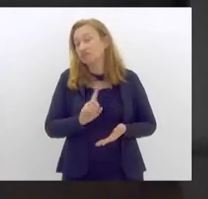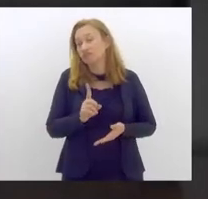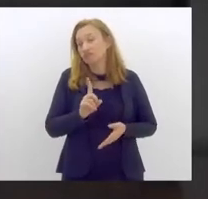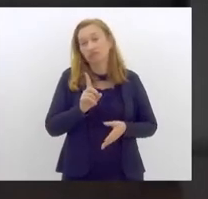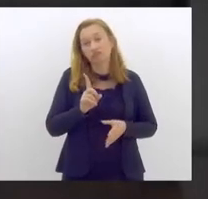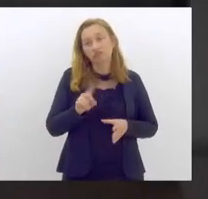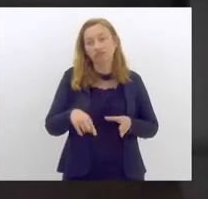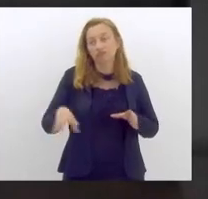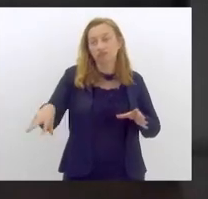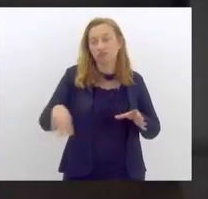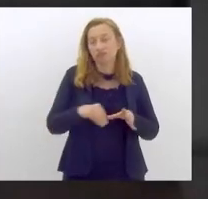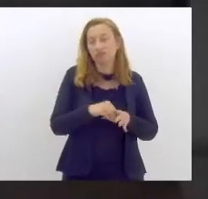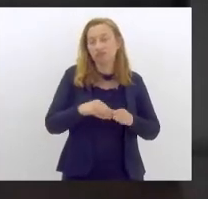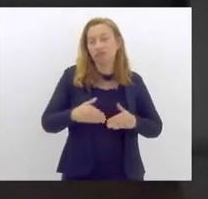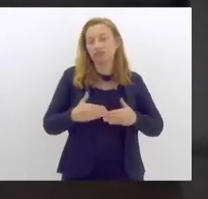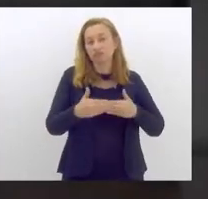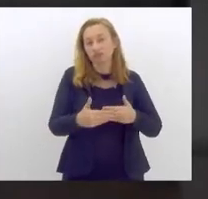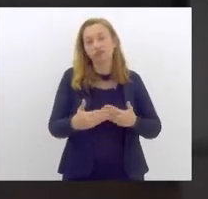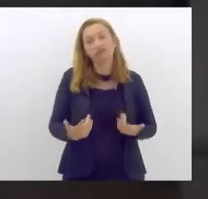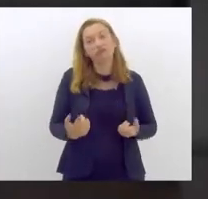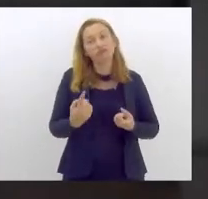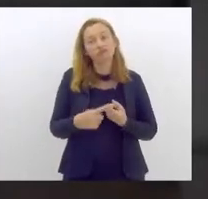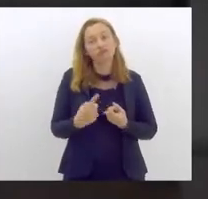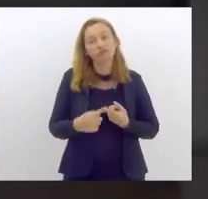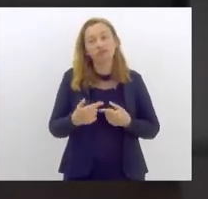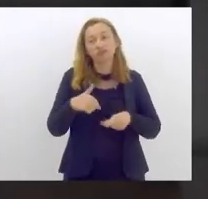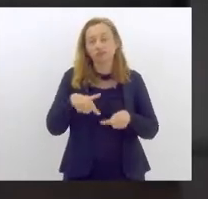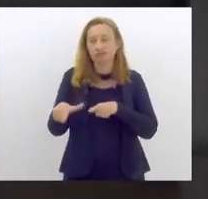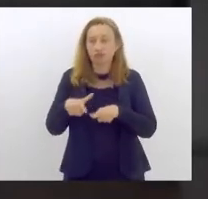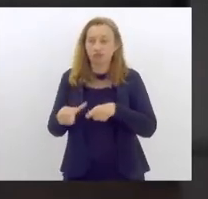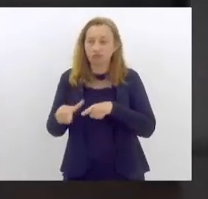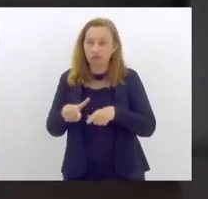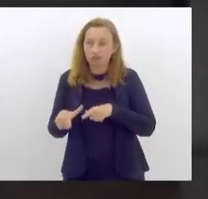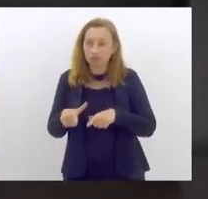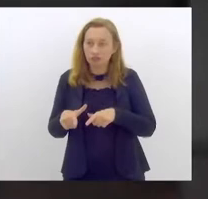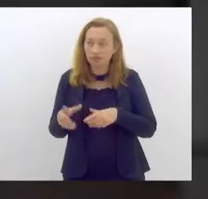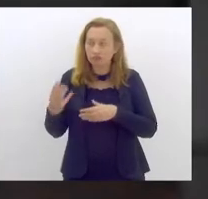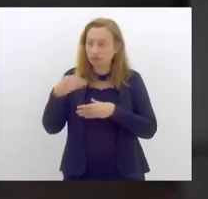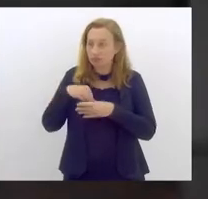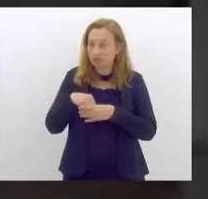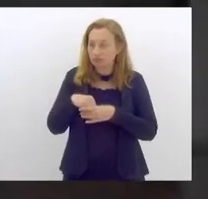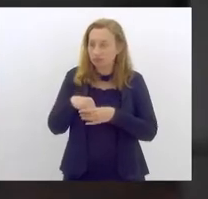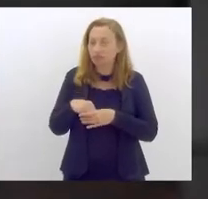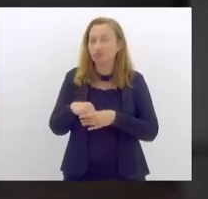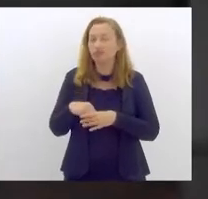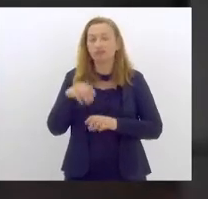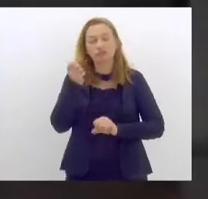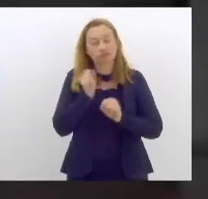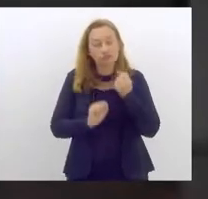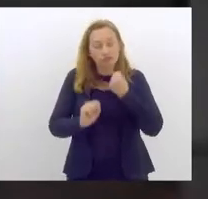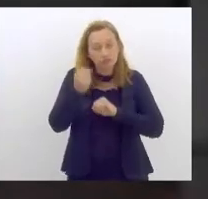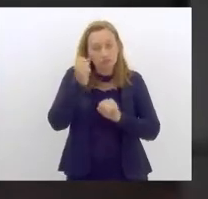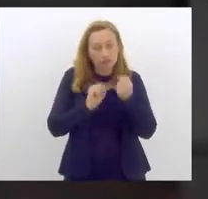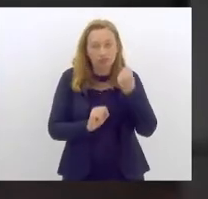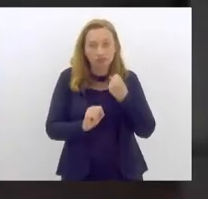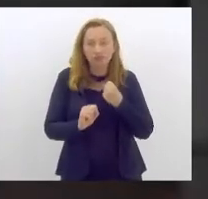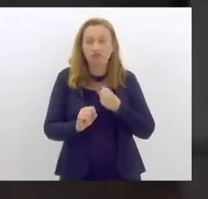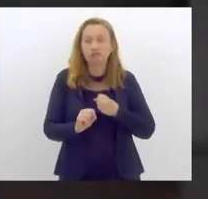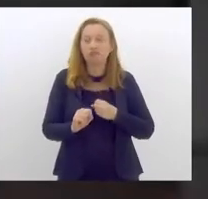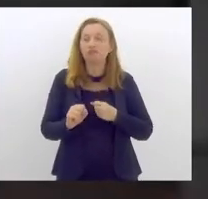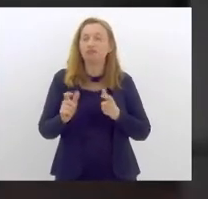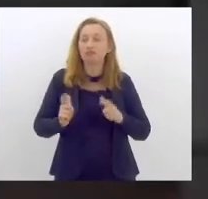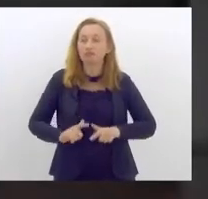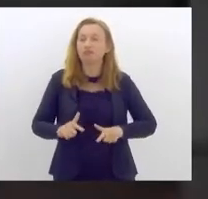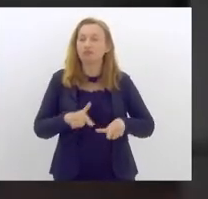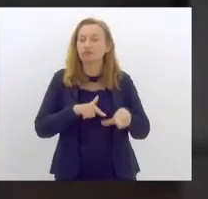colocada para frente porque se a gente está trabalhando essas mulheres estão dentro das fábricas estão dentro do seu